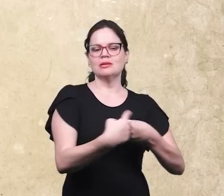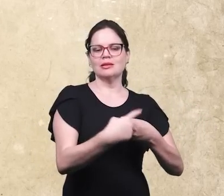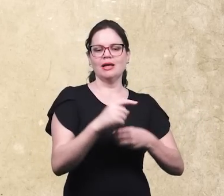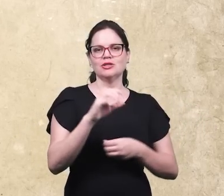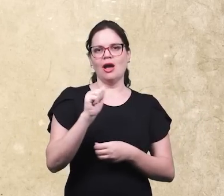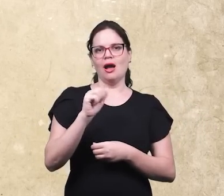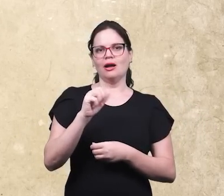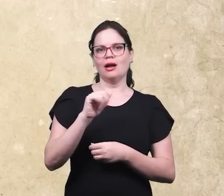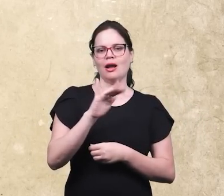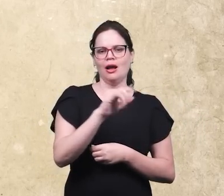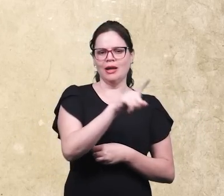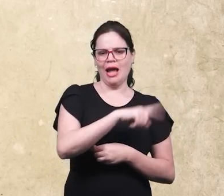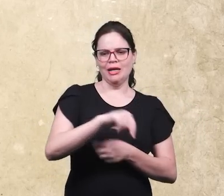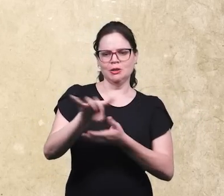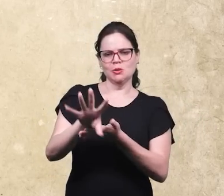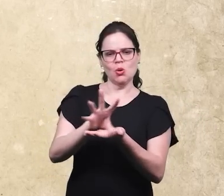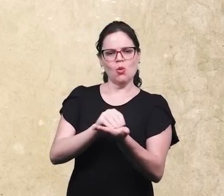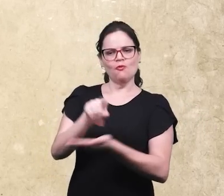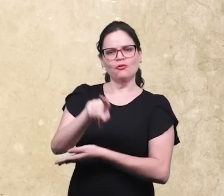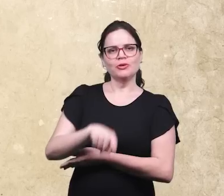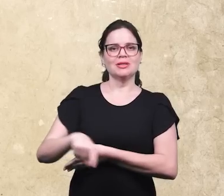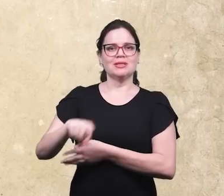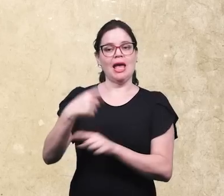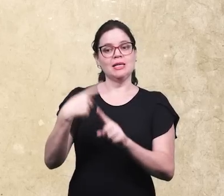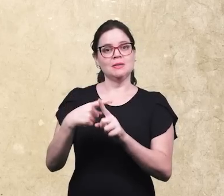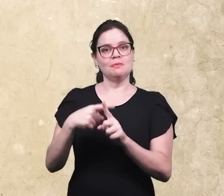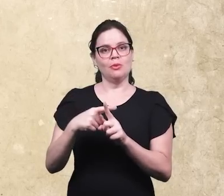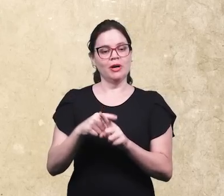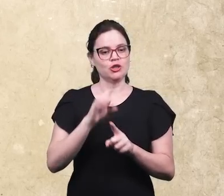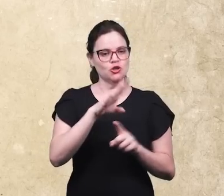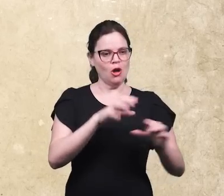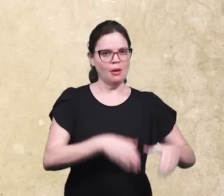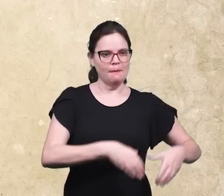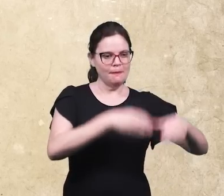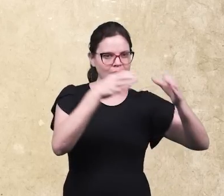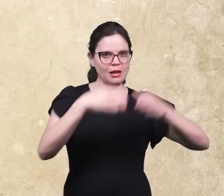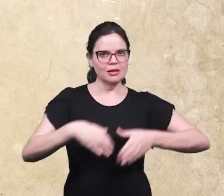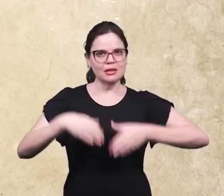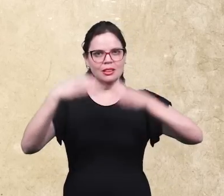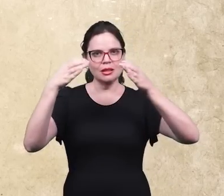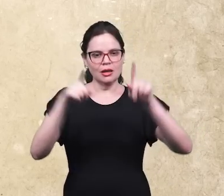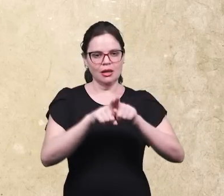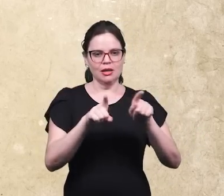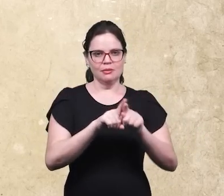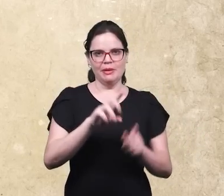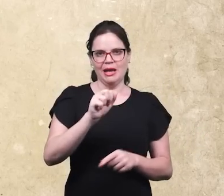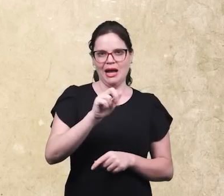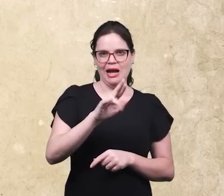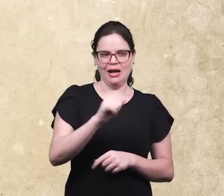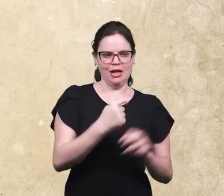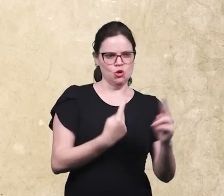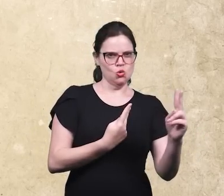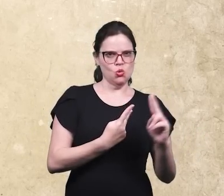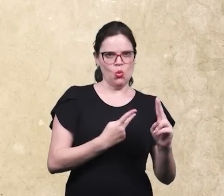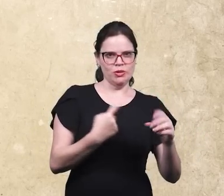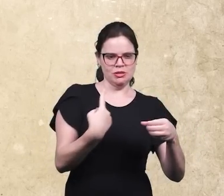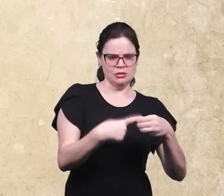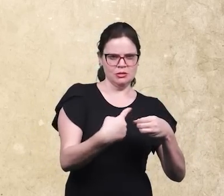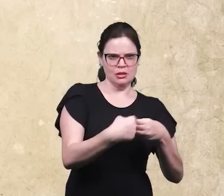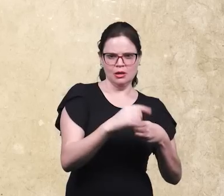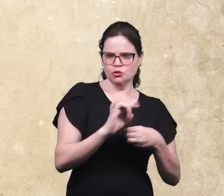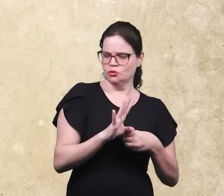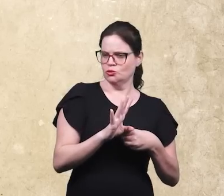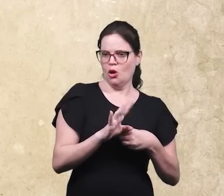vós soou a palavra do Senhor não somente na Macedônia e Acaia, mas também